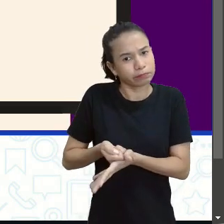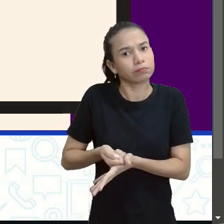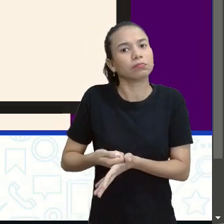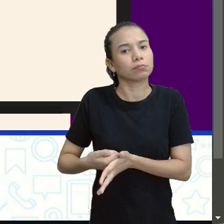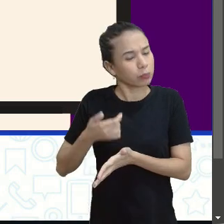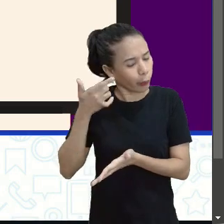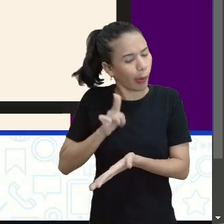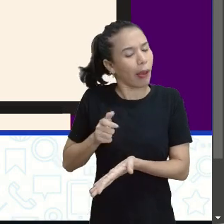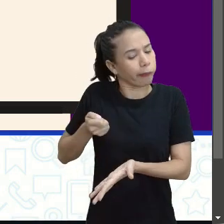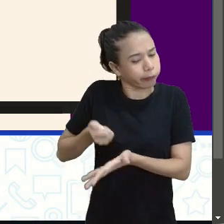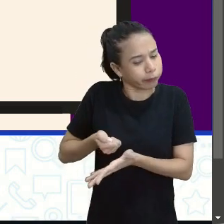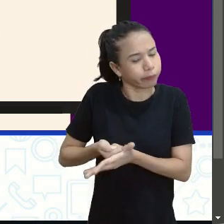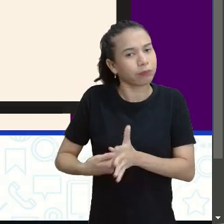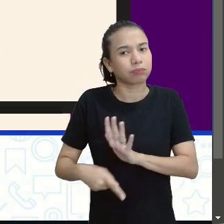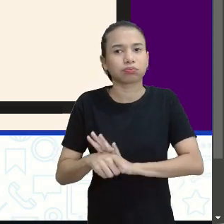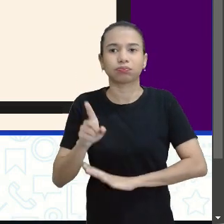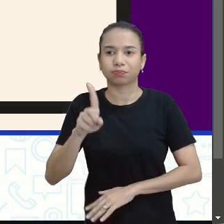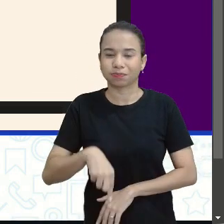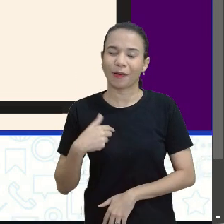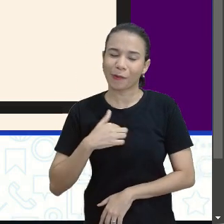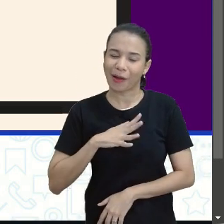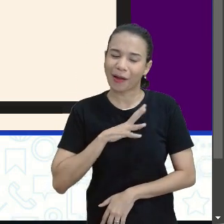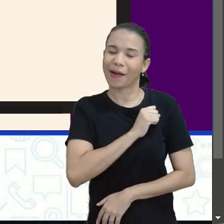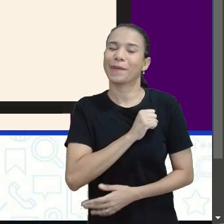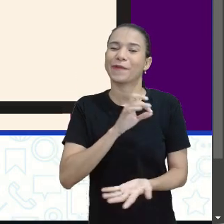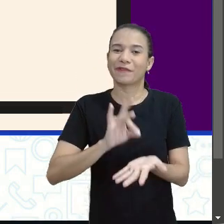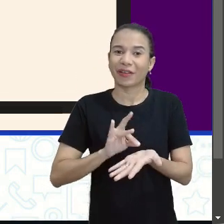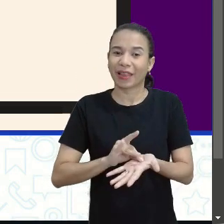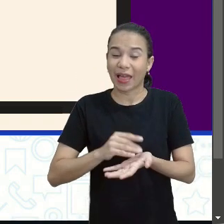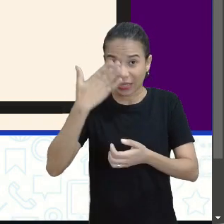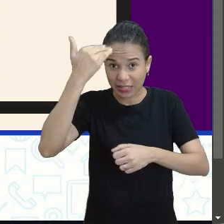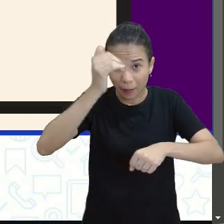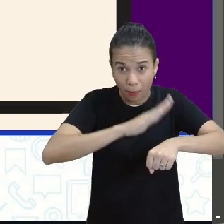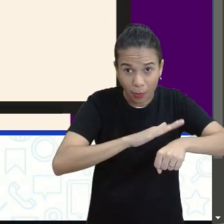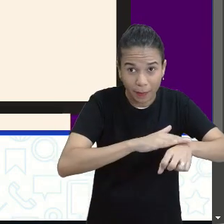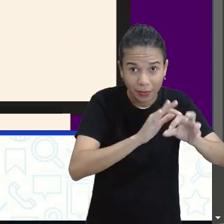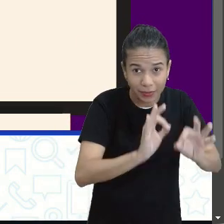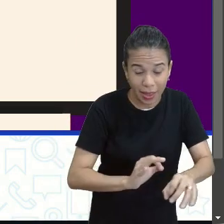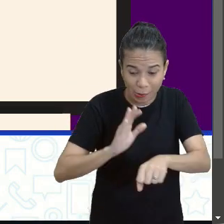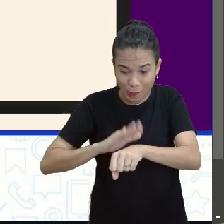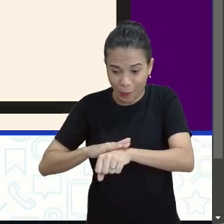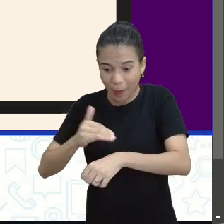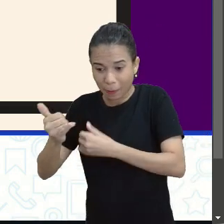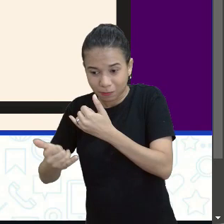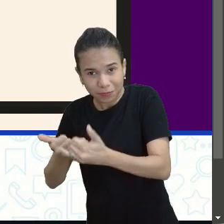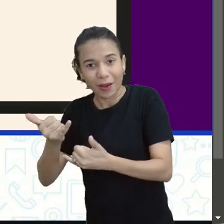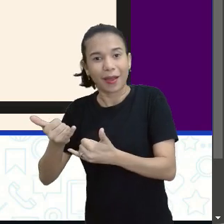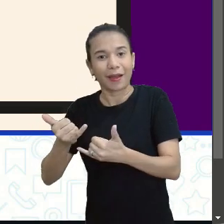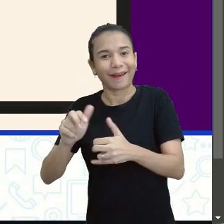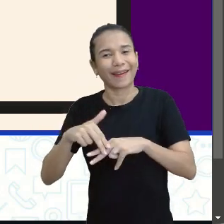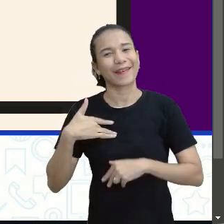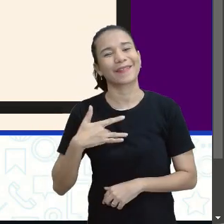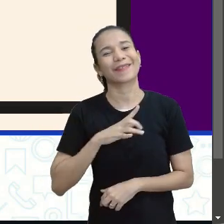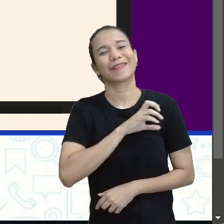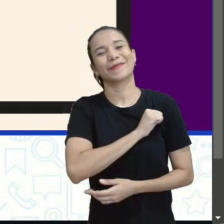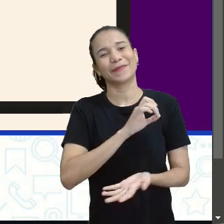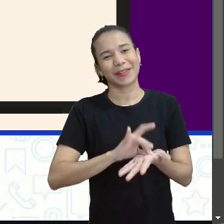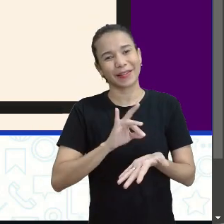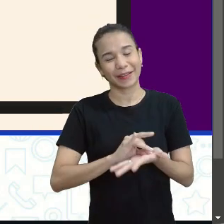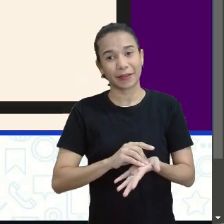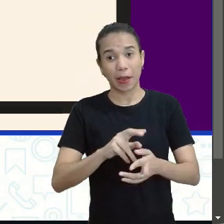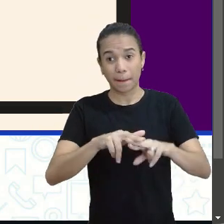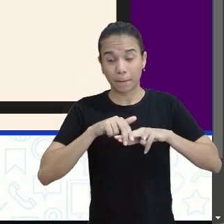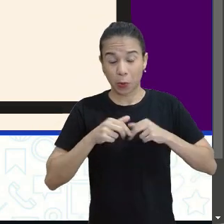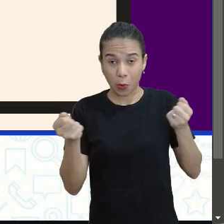firme, ele tem que ser firme. Isso que eu adoro nele. Porque ele sabe a hora de ser firme e a hora de ser brincalhão. Isso que eu mais adoro nele. E por